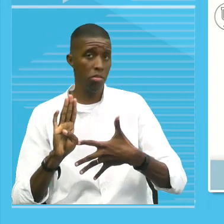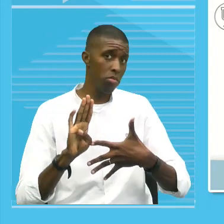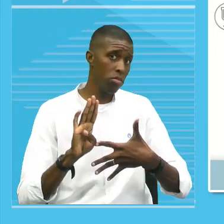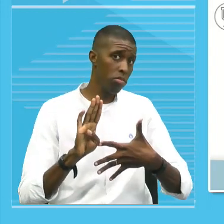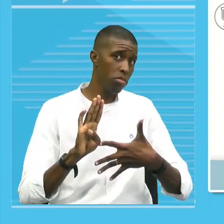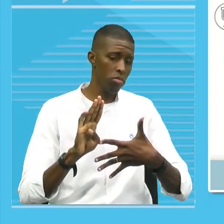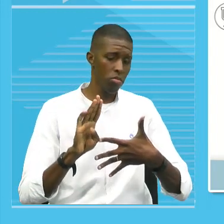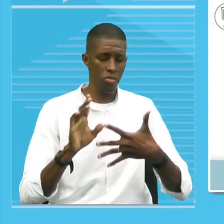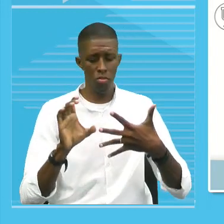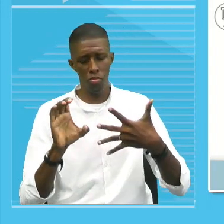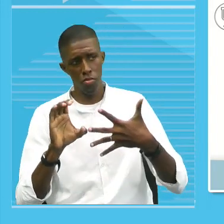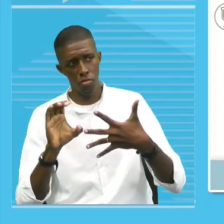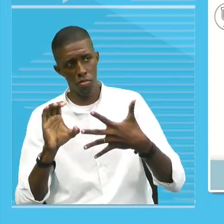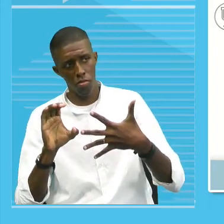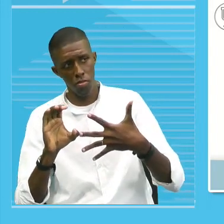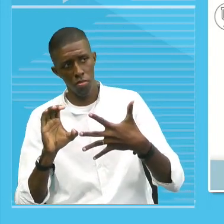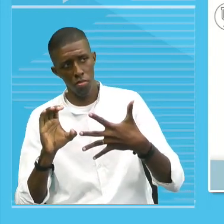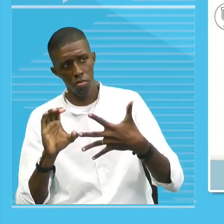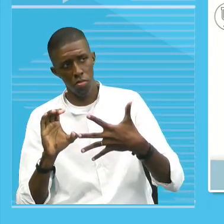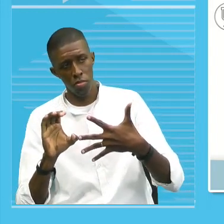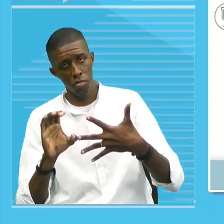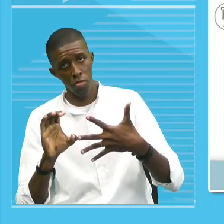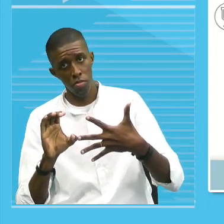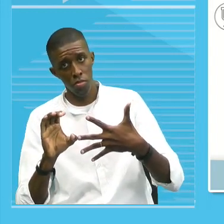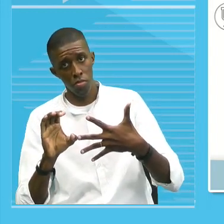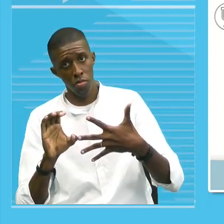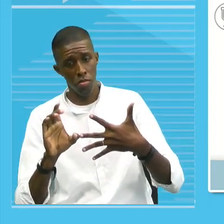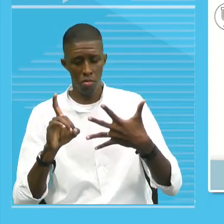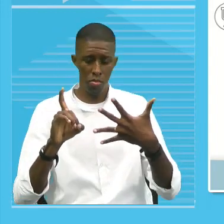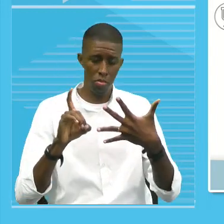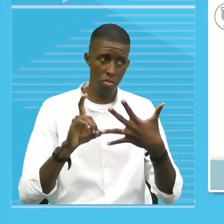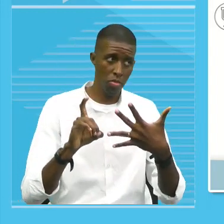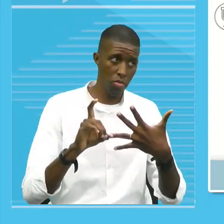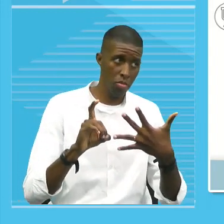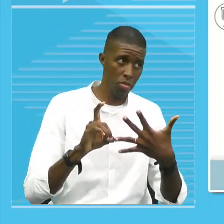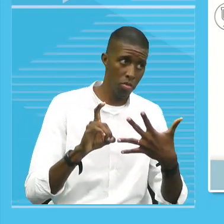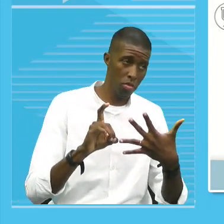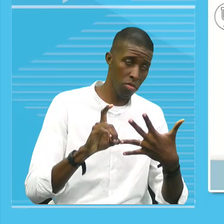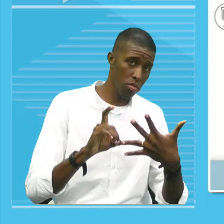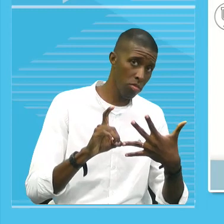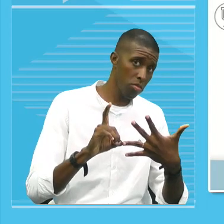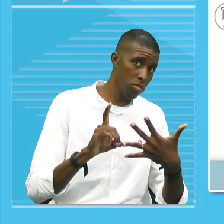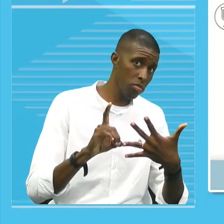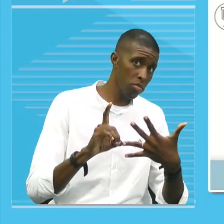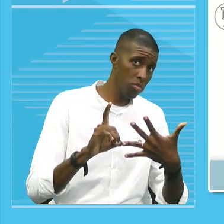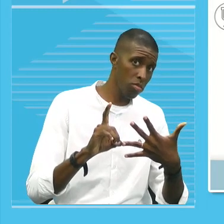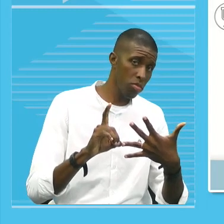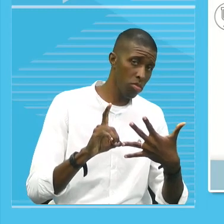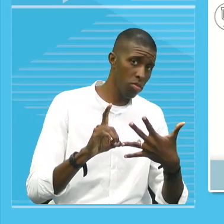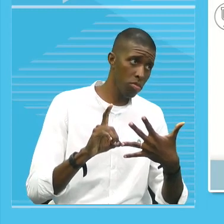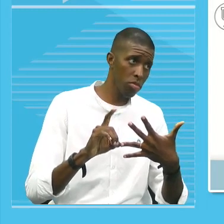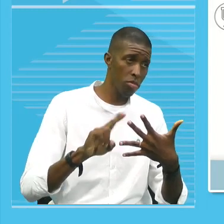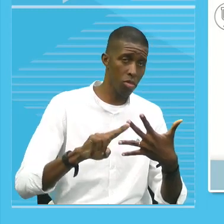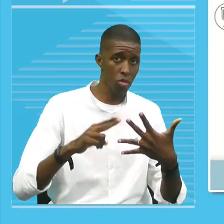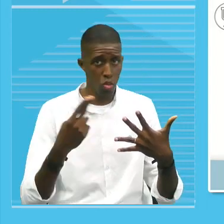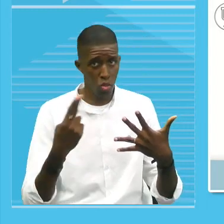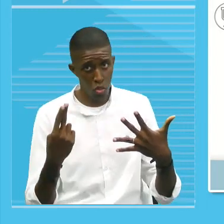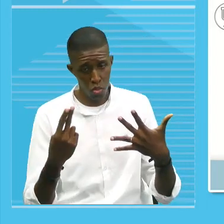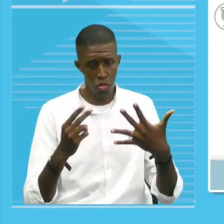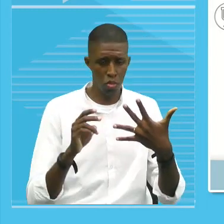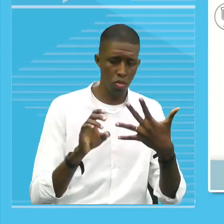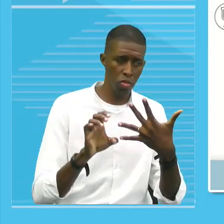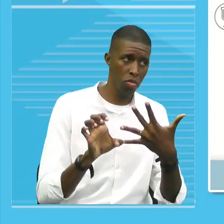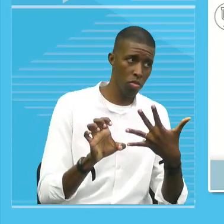define globalmente processo de coleta de materiais há uma noção simplista por parte da sociedade em relação a este termo